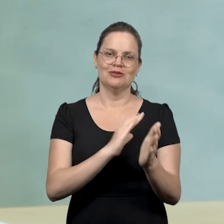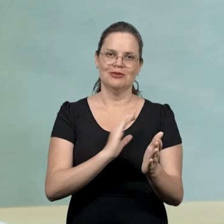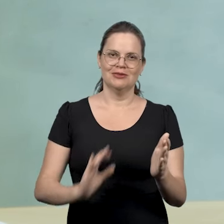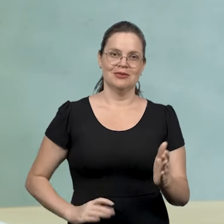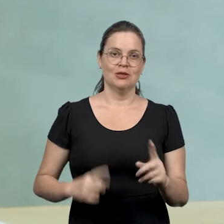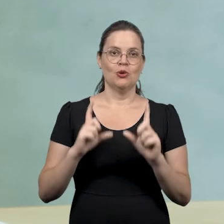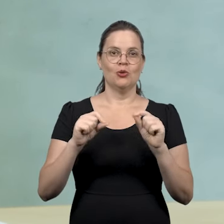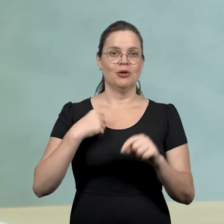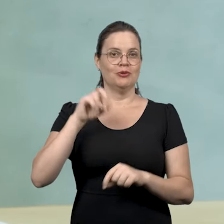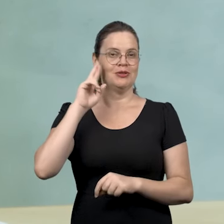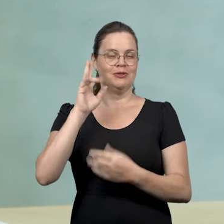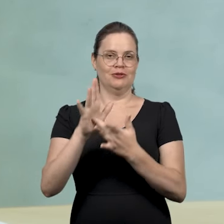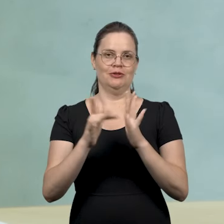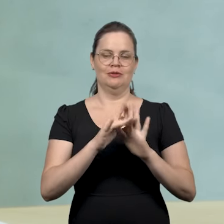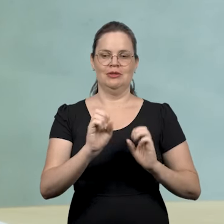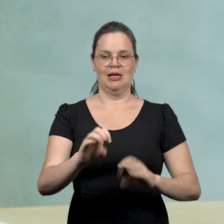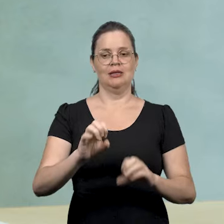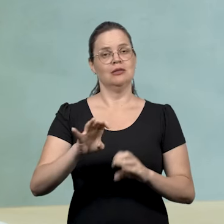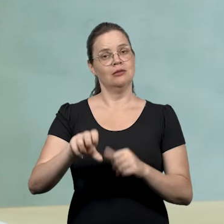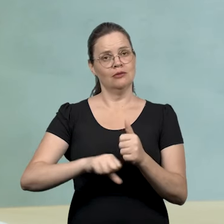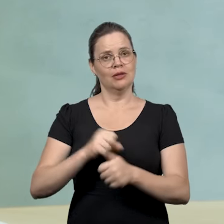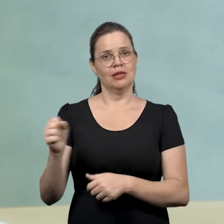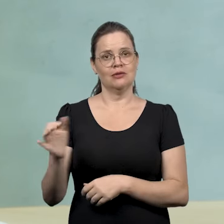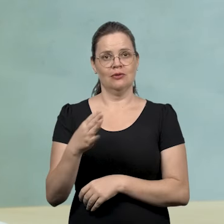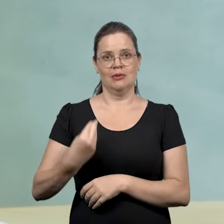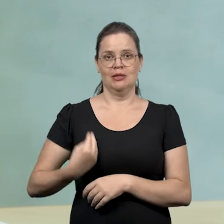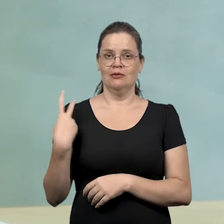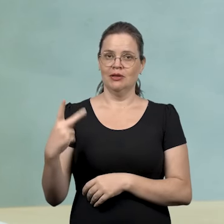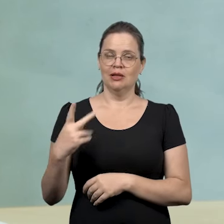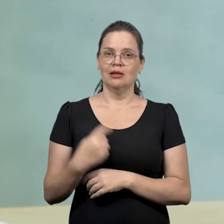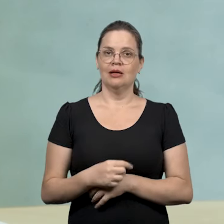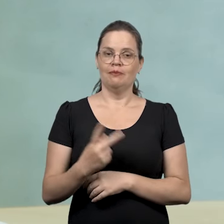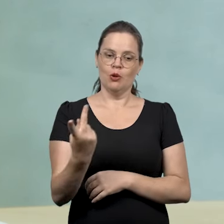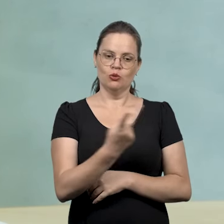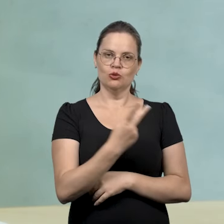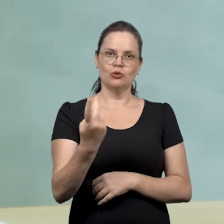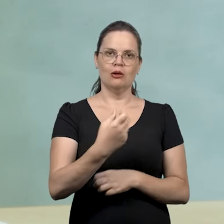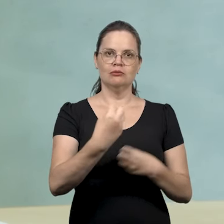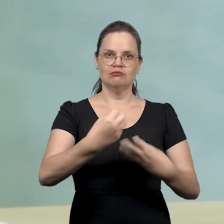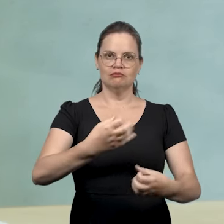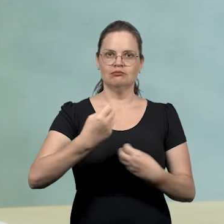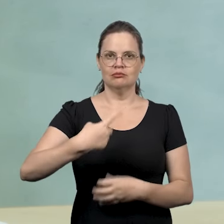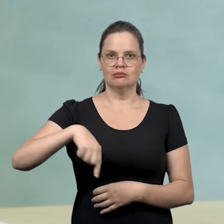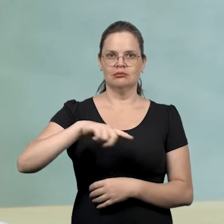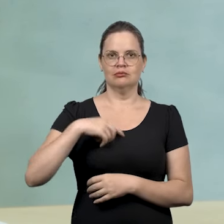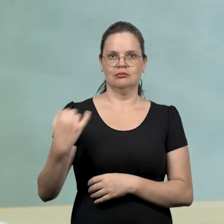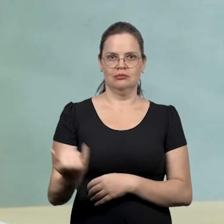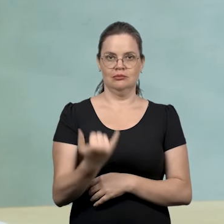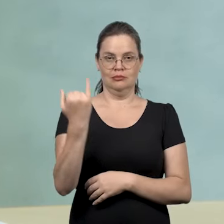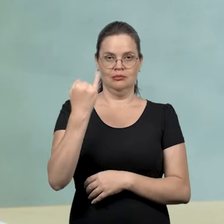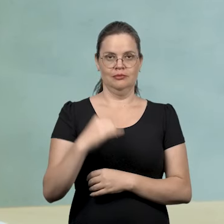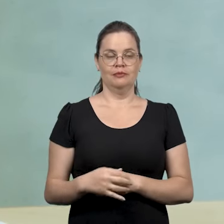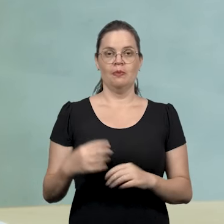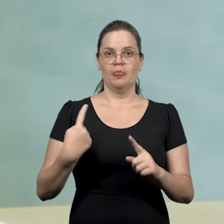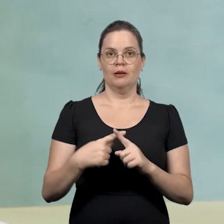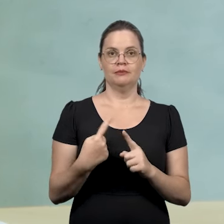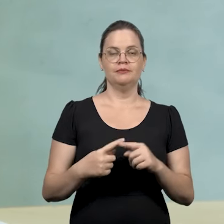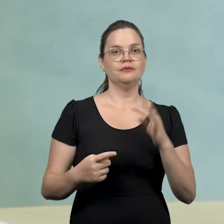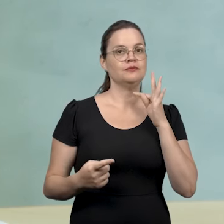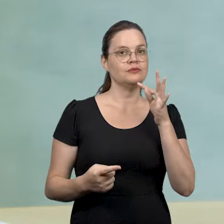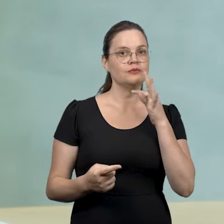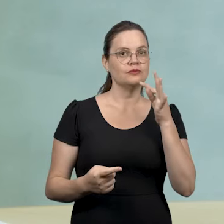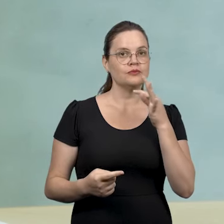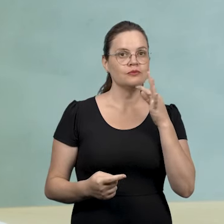em seu ministério, né? E ambos eles têm uma contribuição que é muito relevante, né? Porque enquanto Tomé ele tem